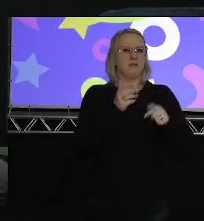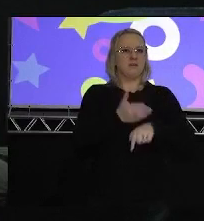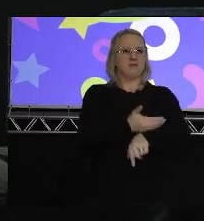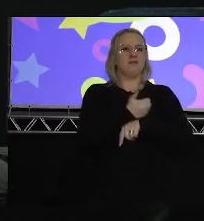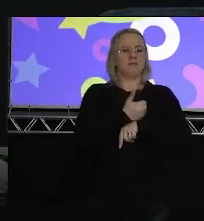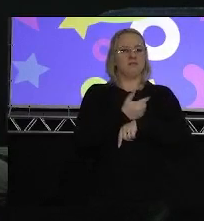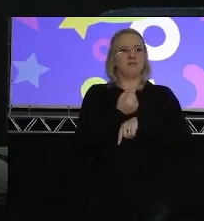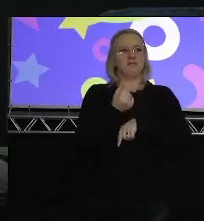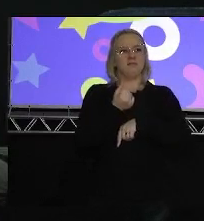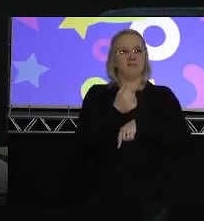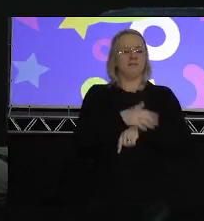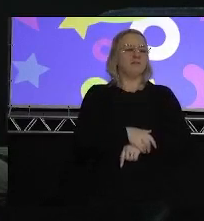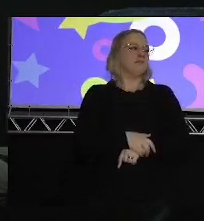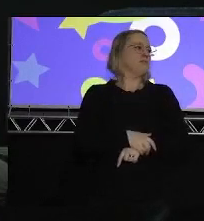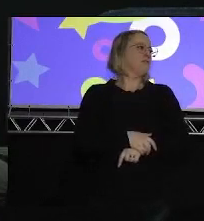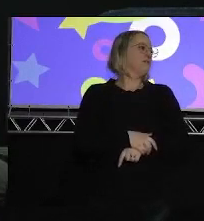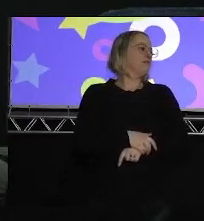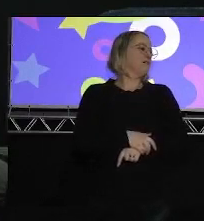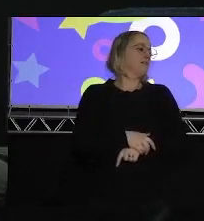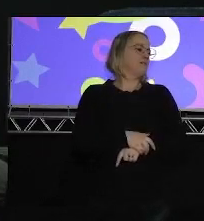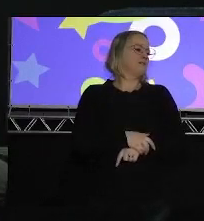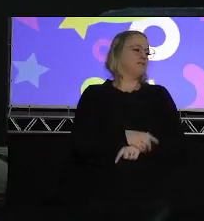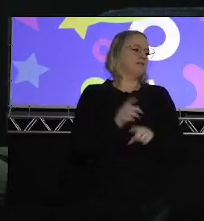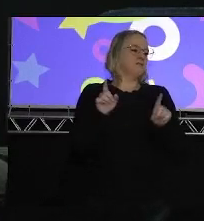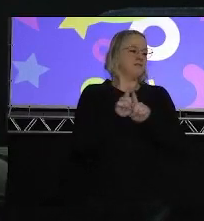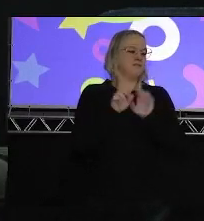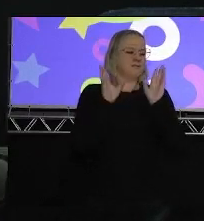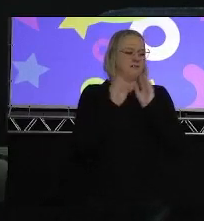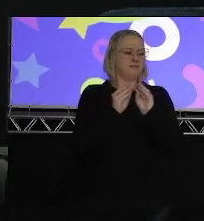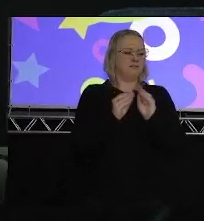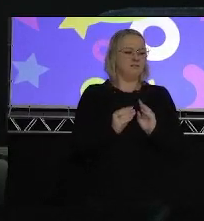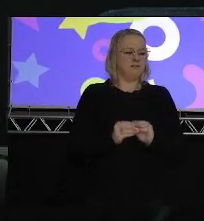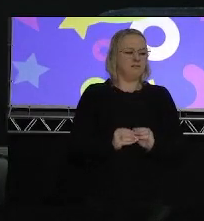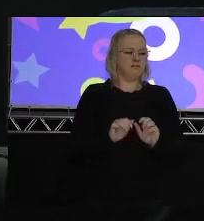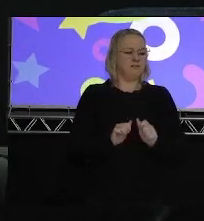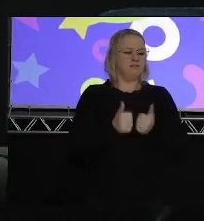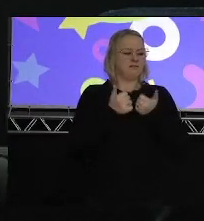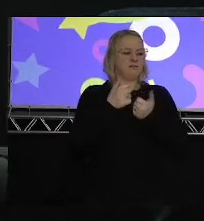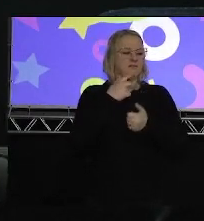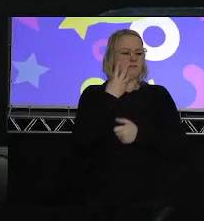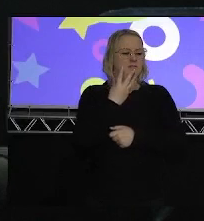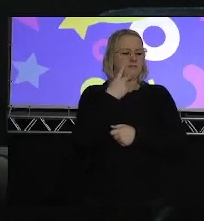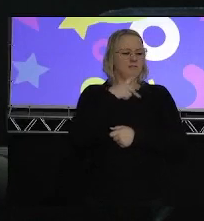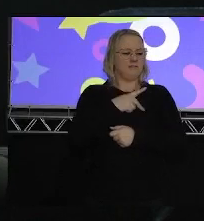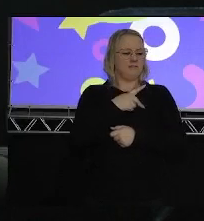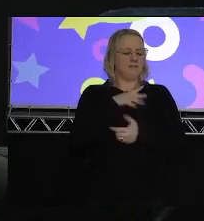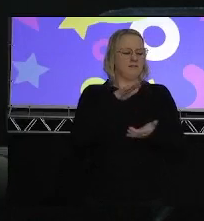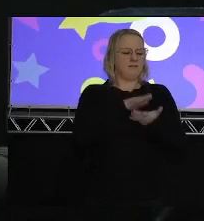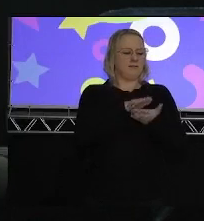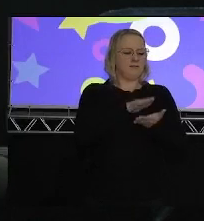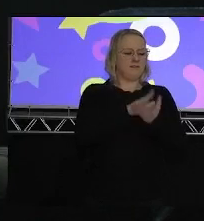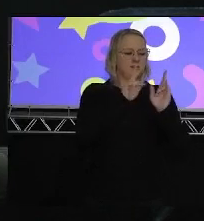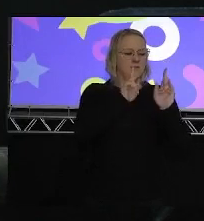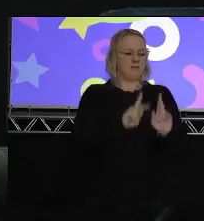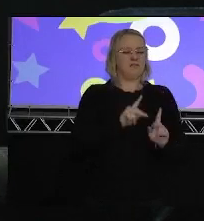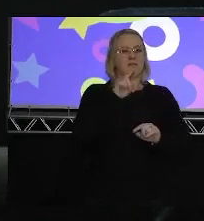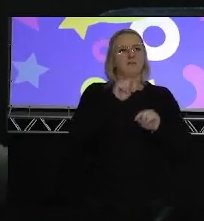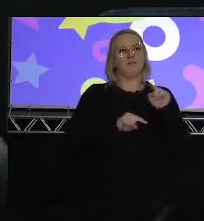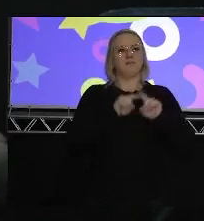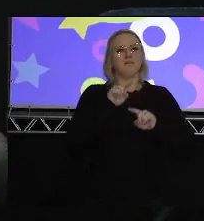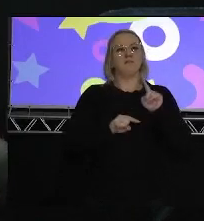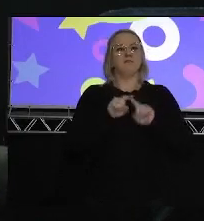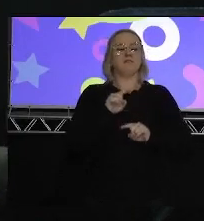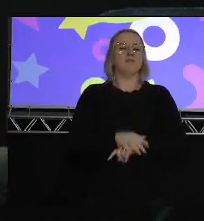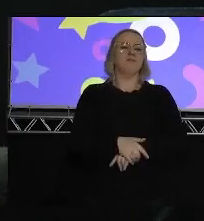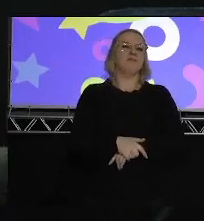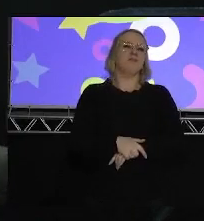mais importante que o dinheiro. Né? E fomentar a melhoria dos 3Ps, que são as bases do Flaps. Né? O Flaps trabalha com melhoria dos 3Ps,